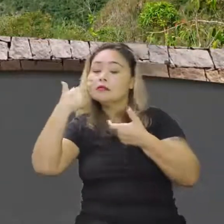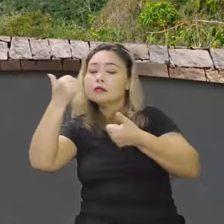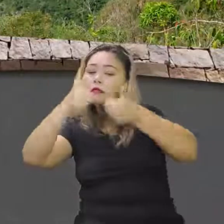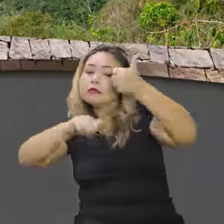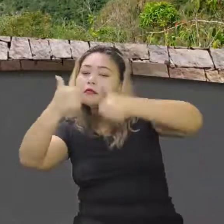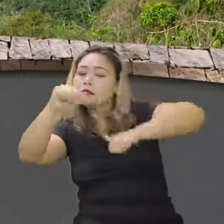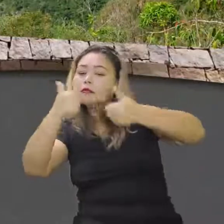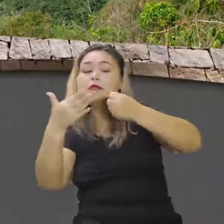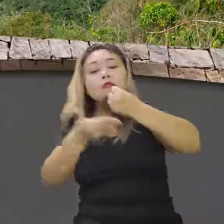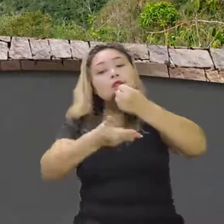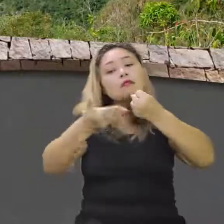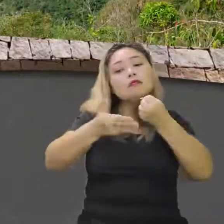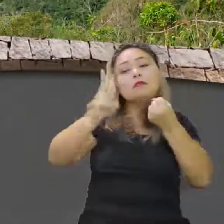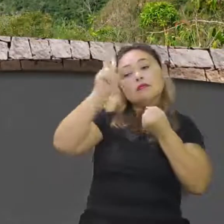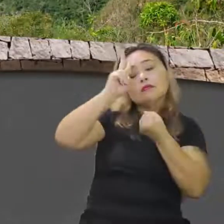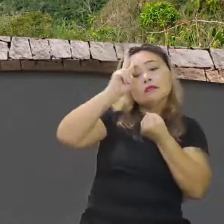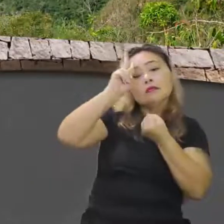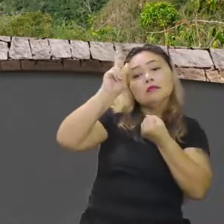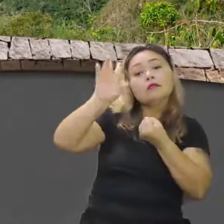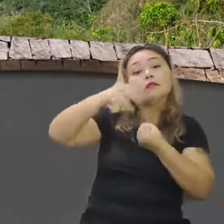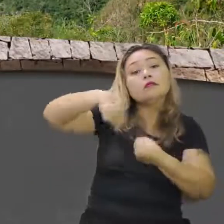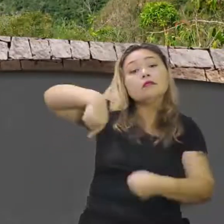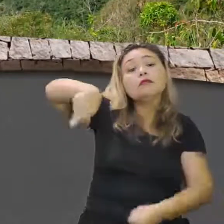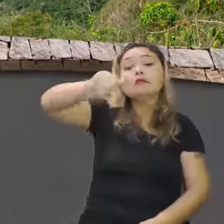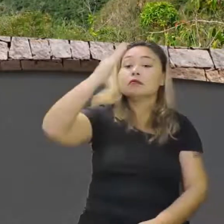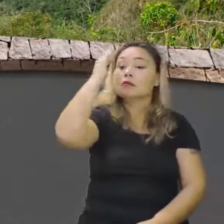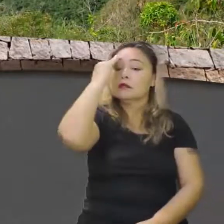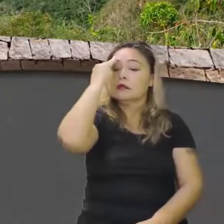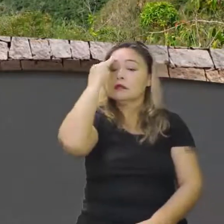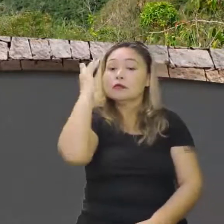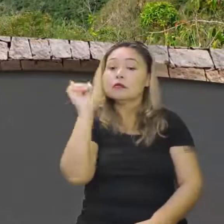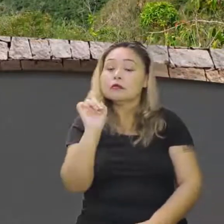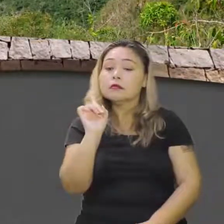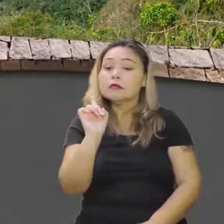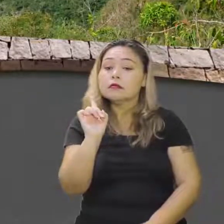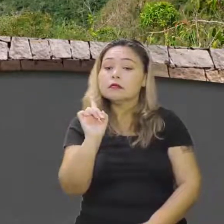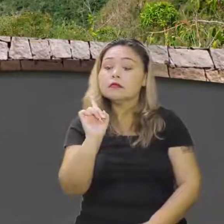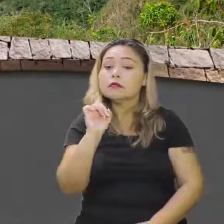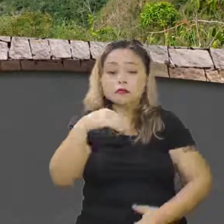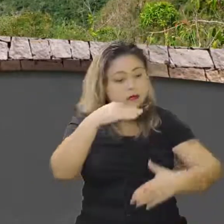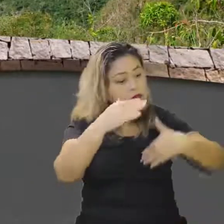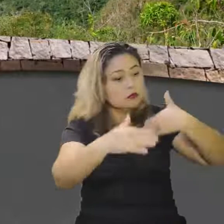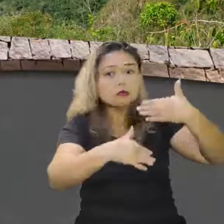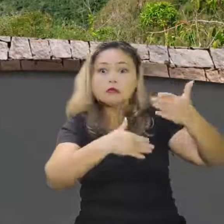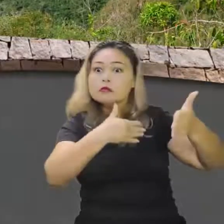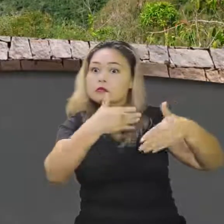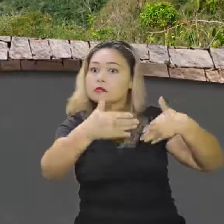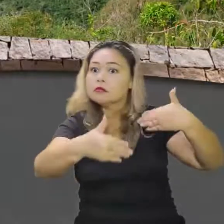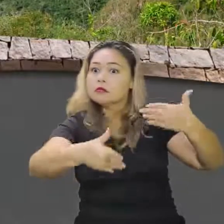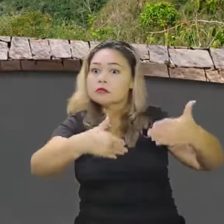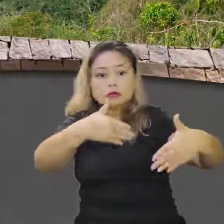analisar essa base histórica para entender esse processo.